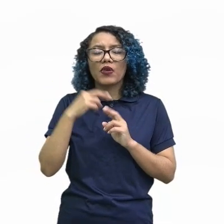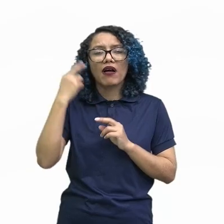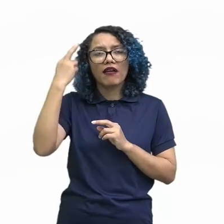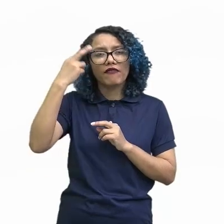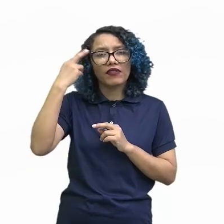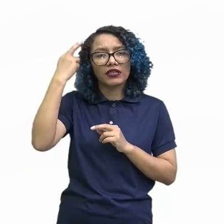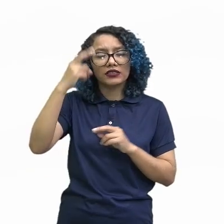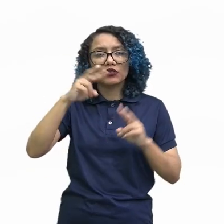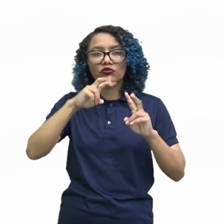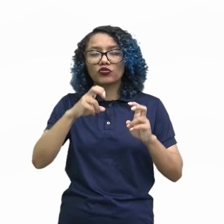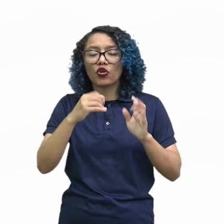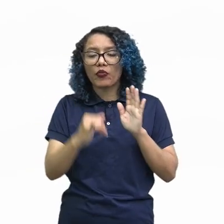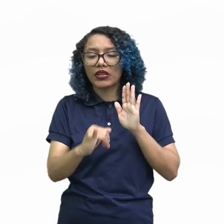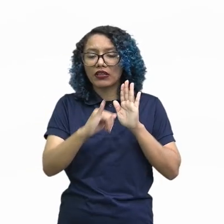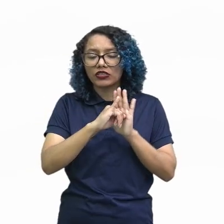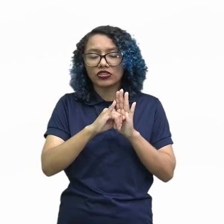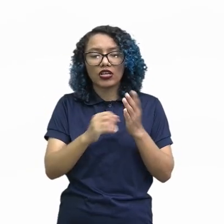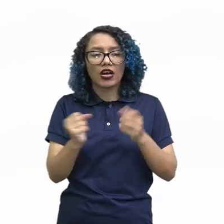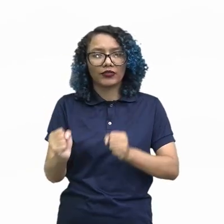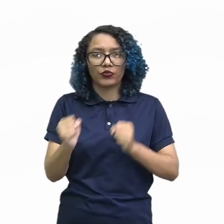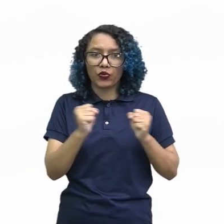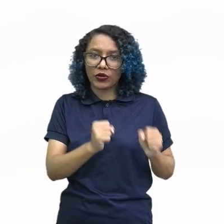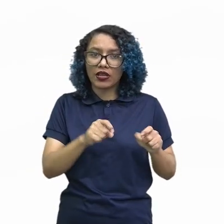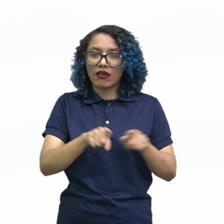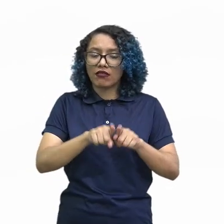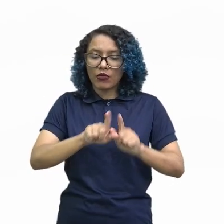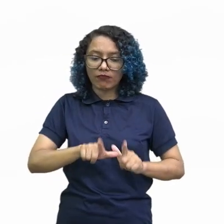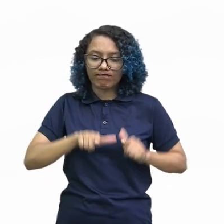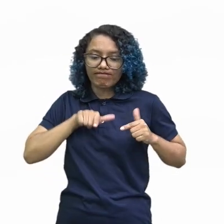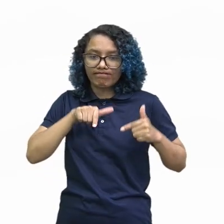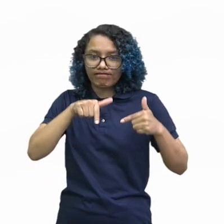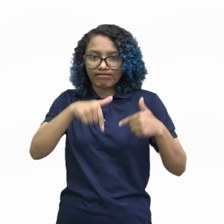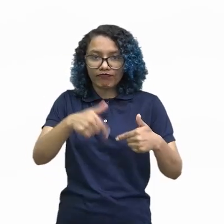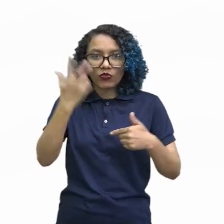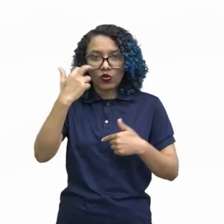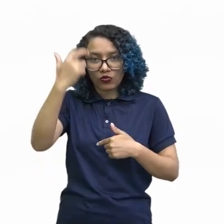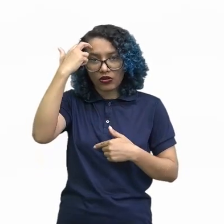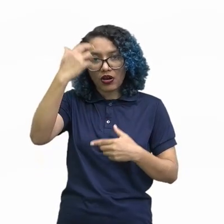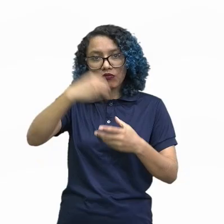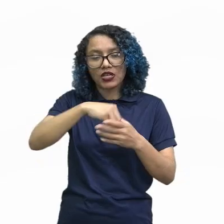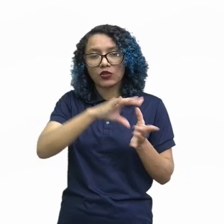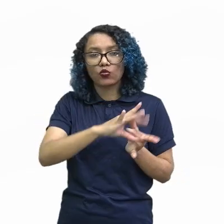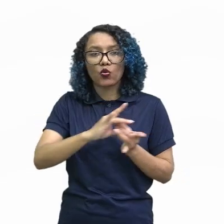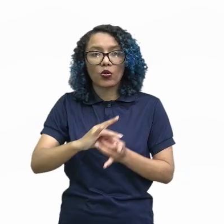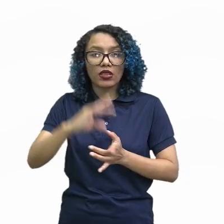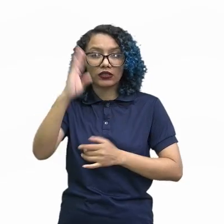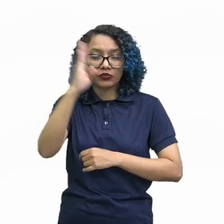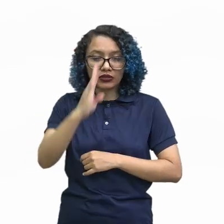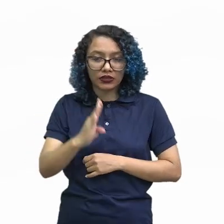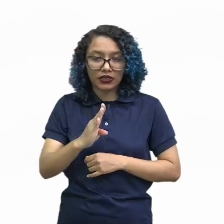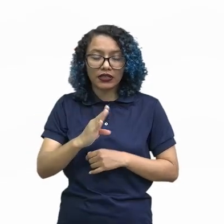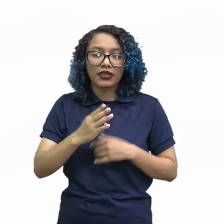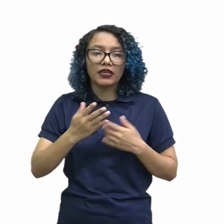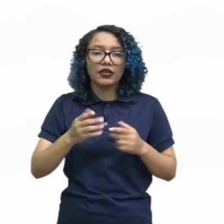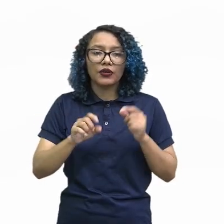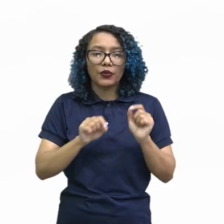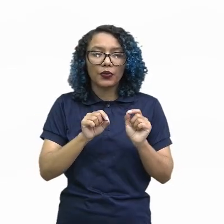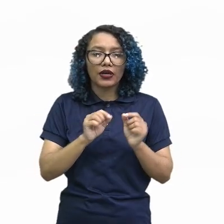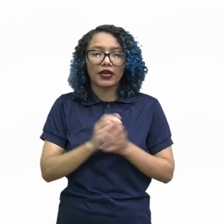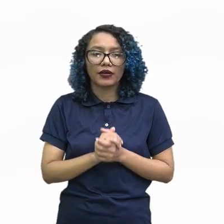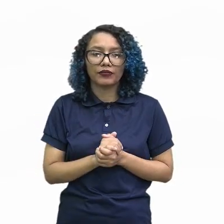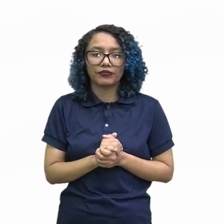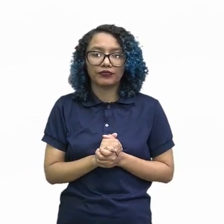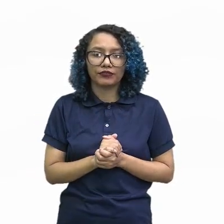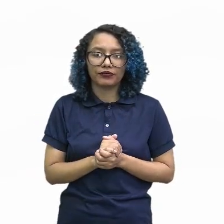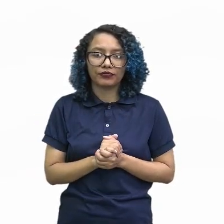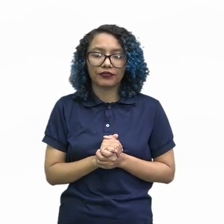de identidade, poder e resistência cultural no contexto brasileiro. E que o que intensifica,